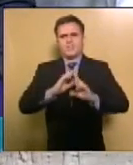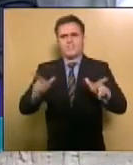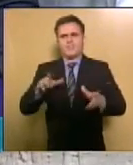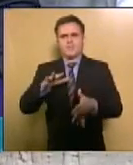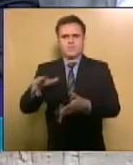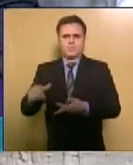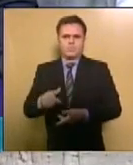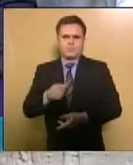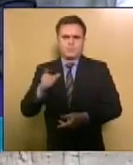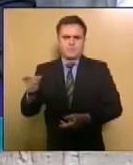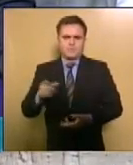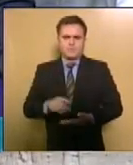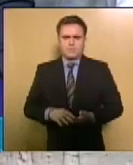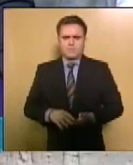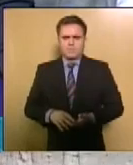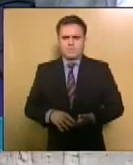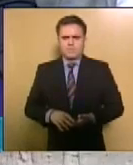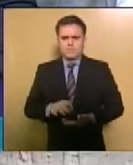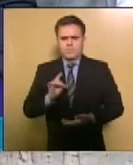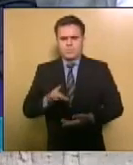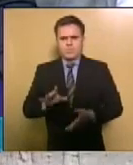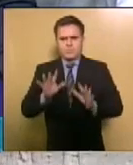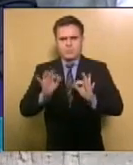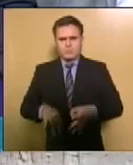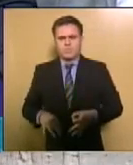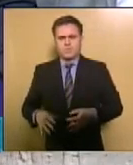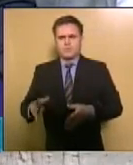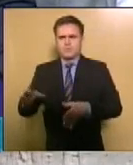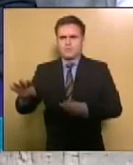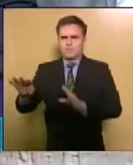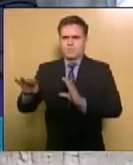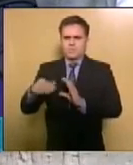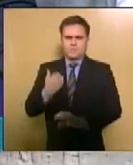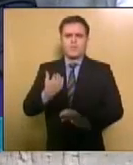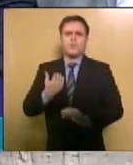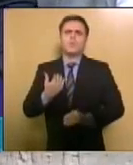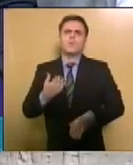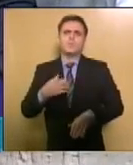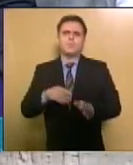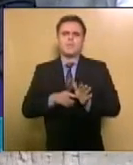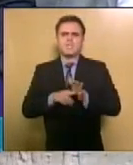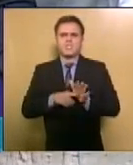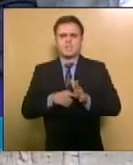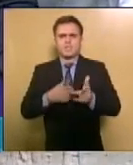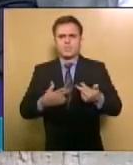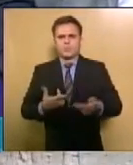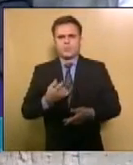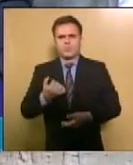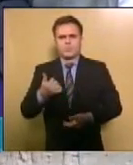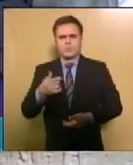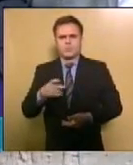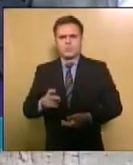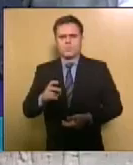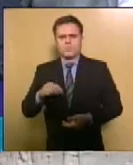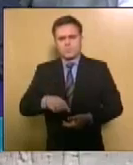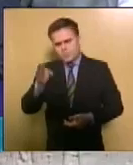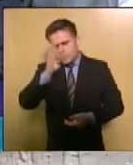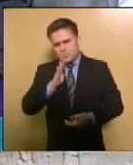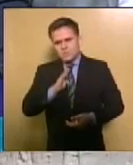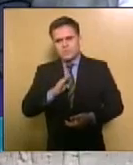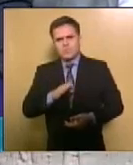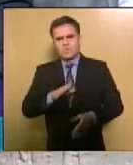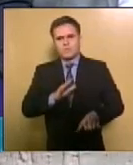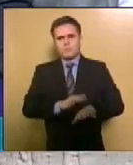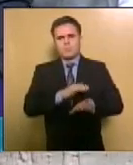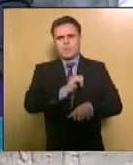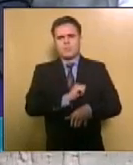do mundo e só para finalizar eu recebi uma pesquisa o Brasil ano de 2015 matou mais gente do